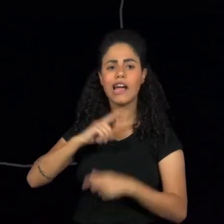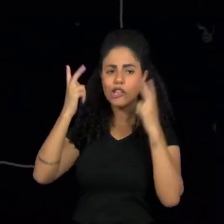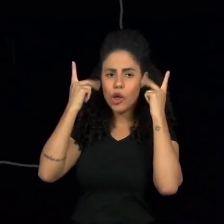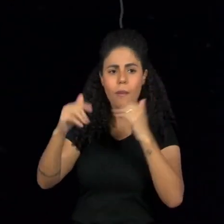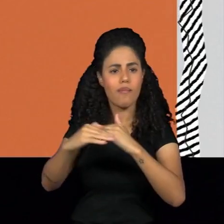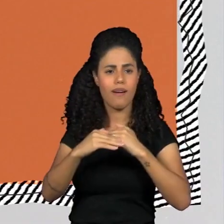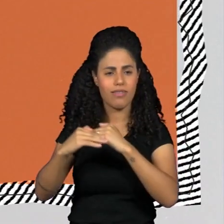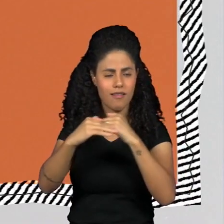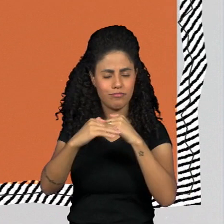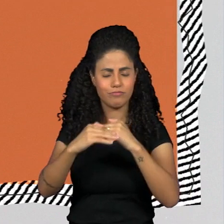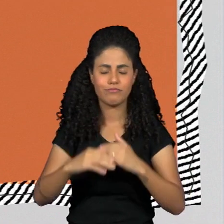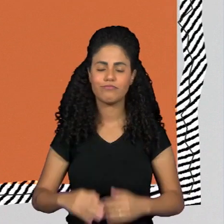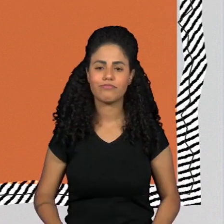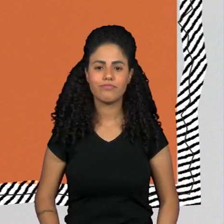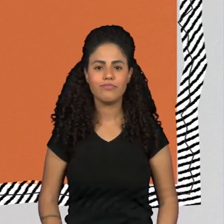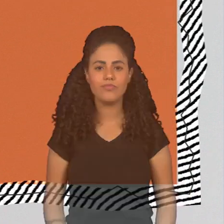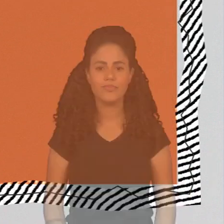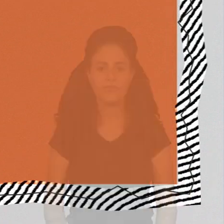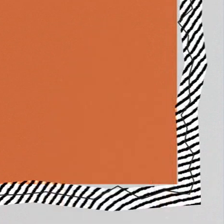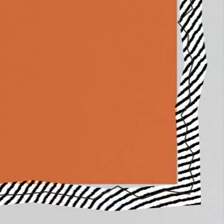É.